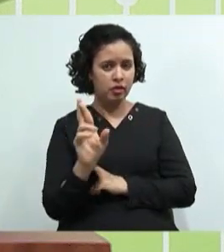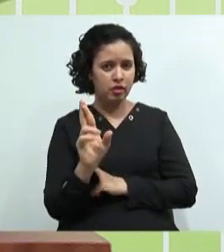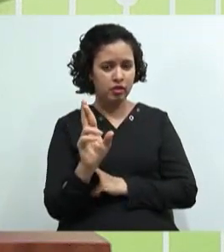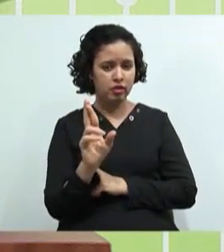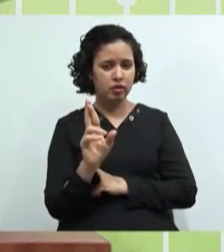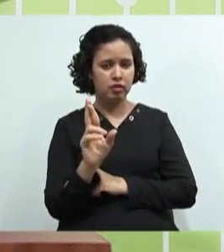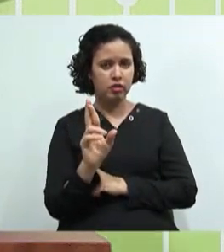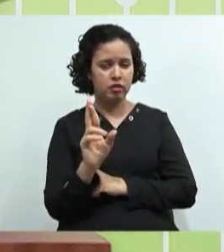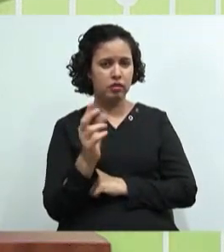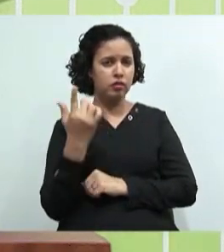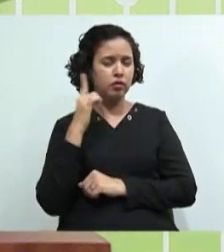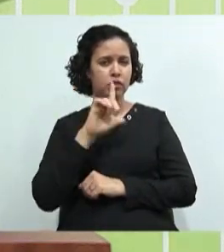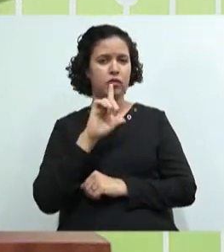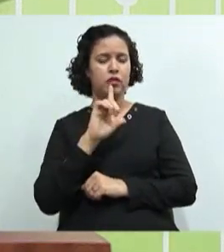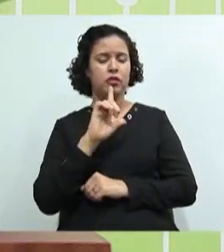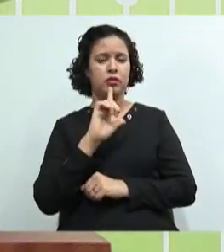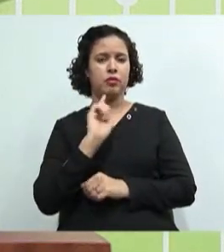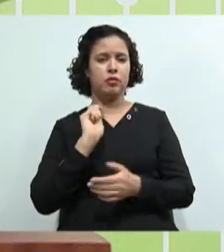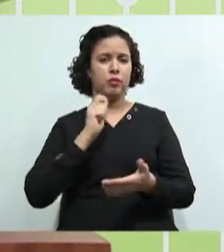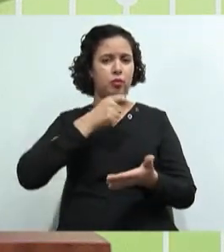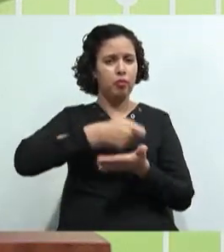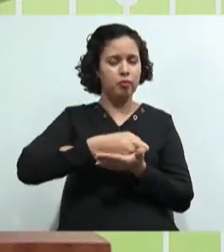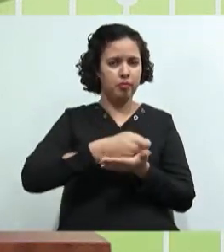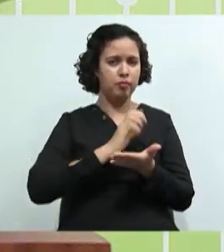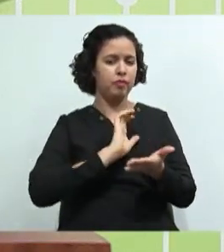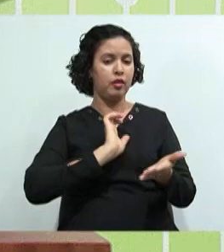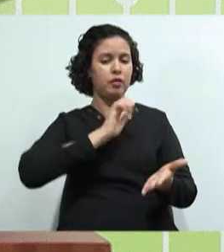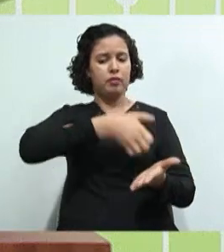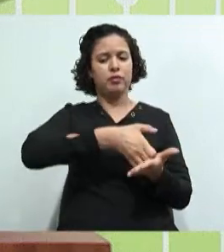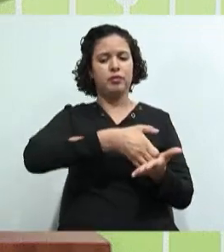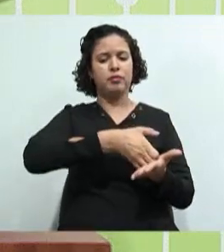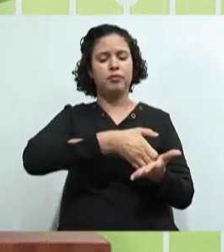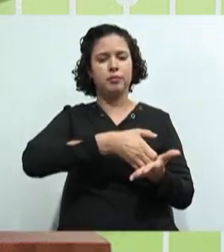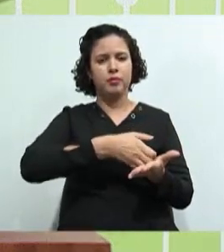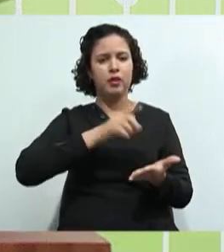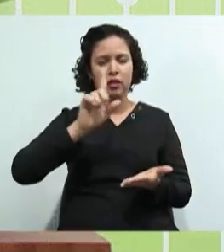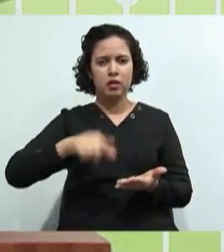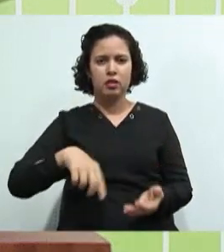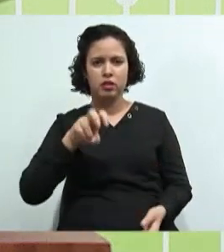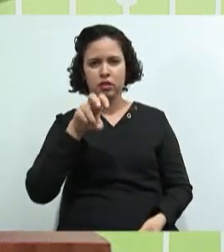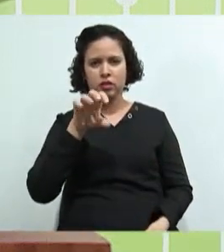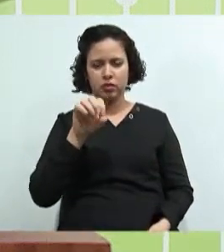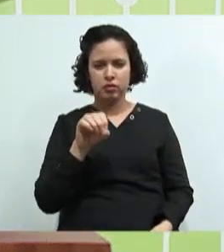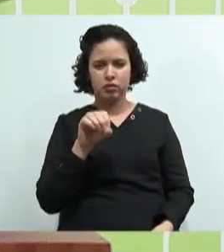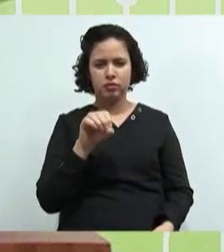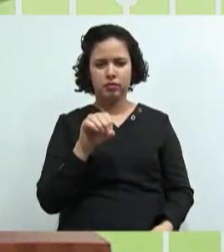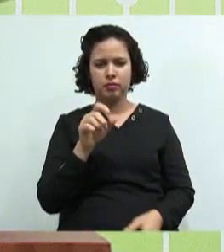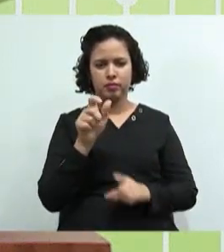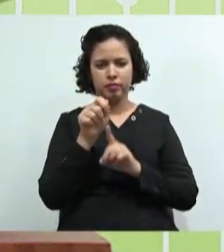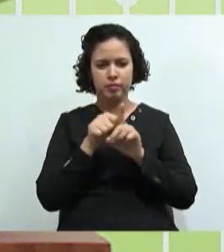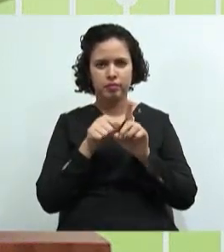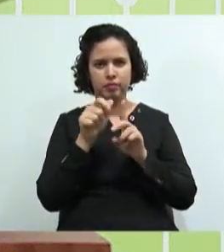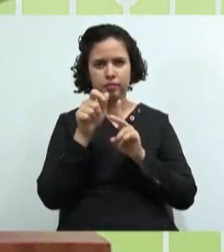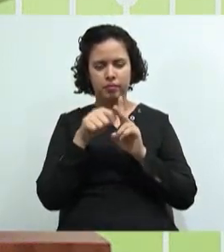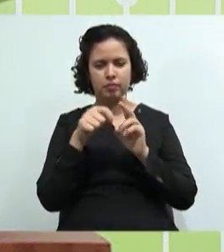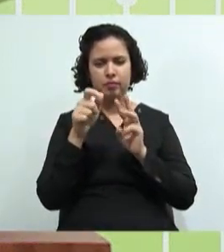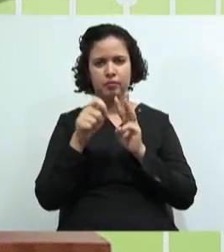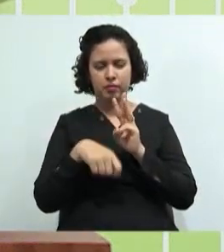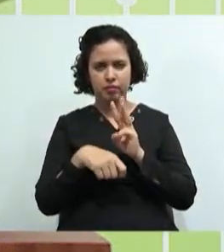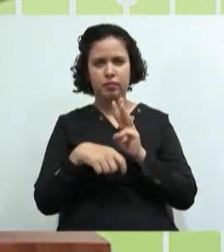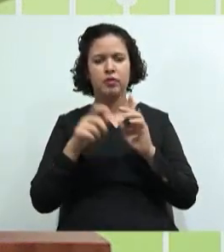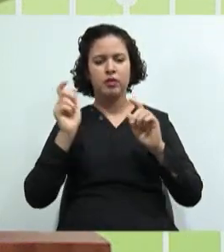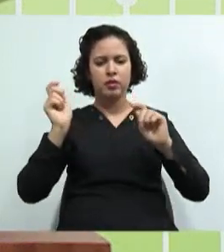carro à vista? Porque o meu objetivo é comprar ele à vista. 50 meses, tá? É simples.